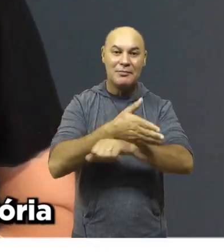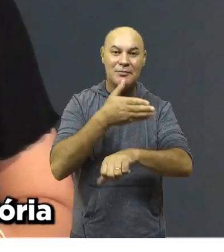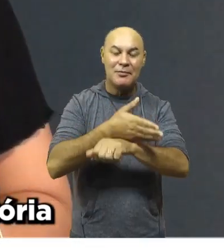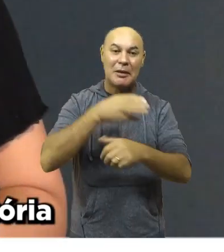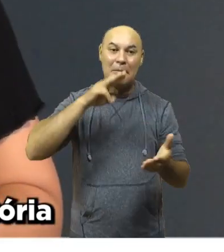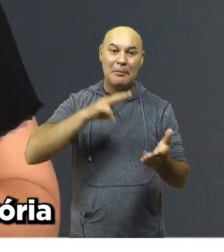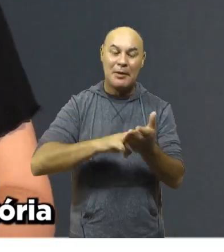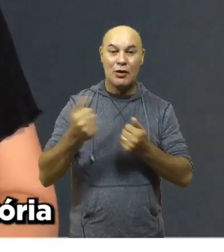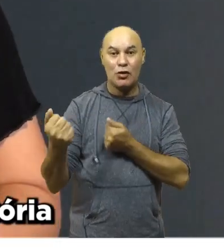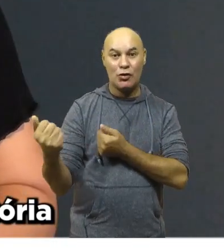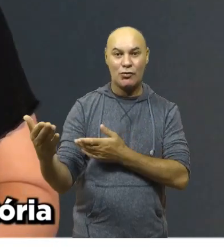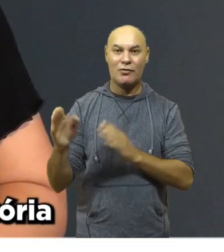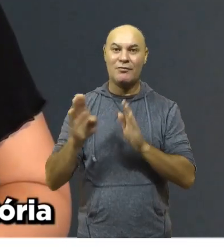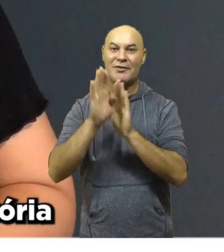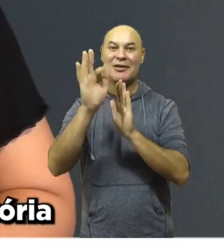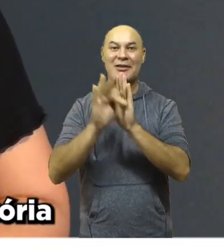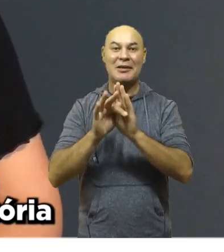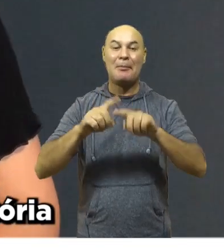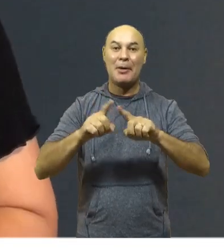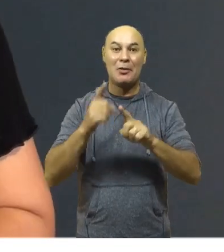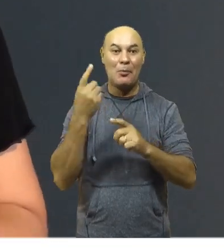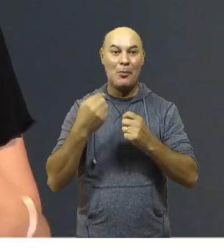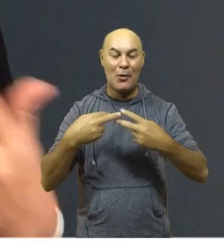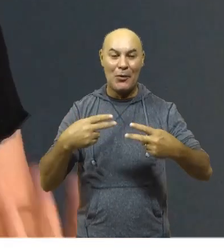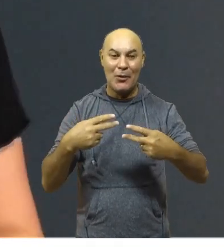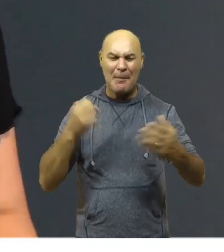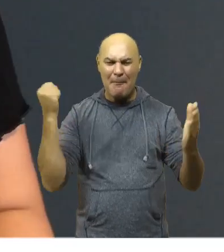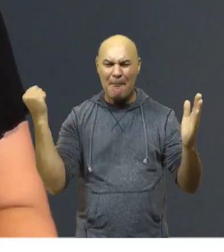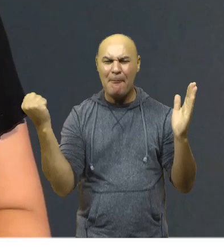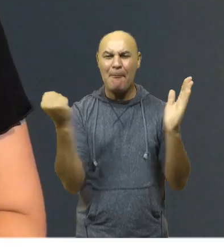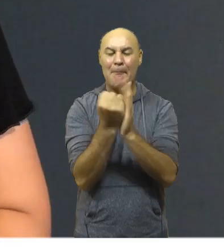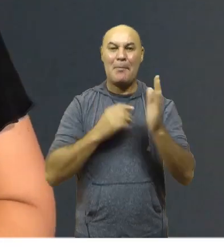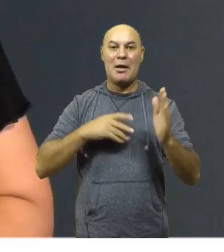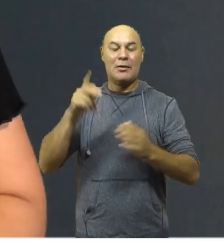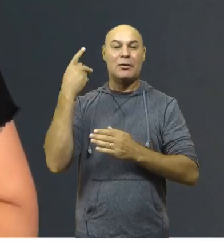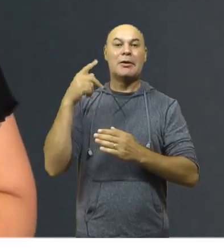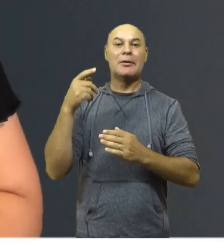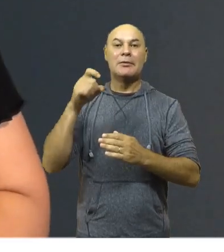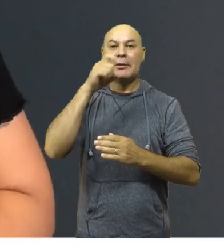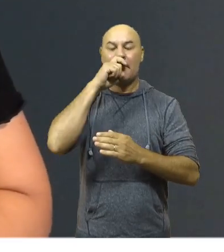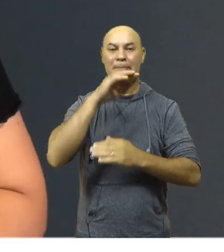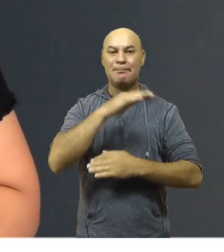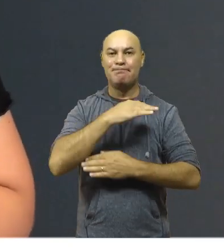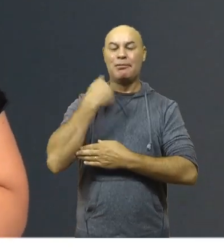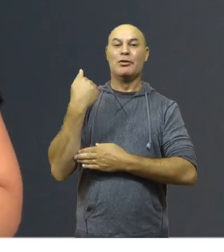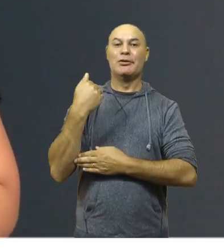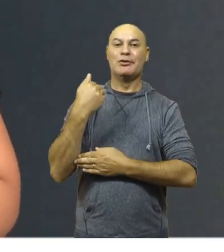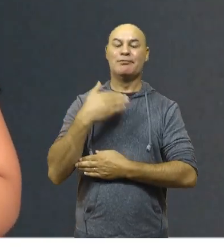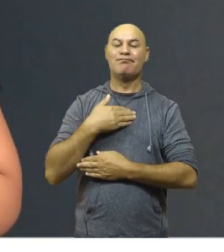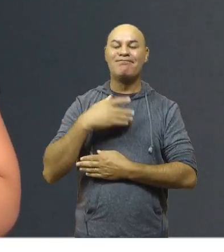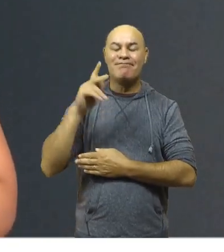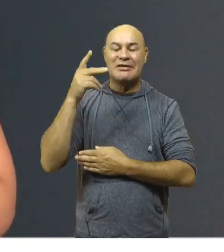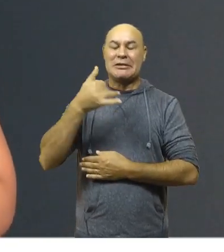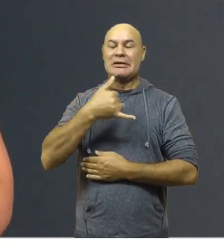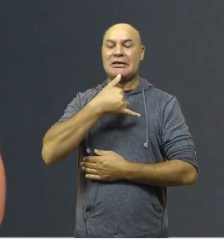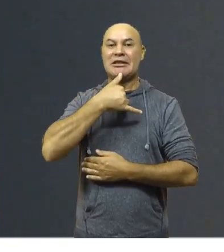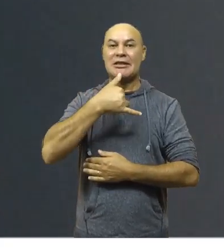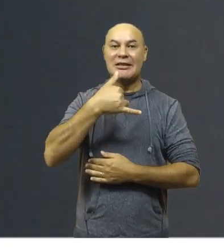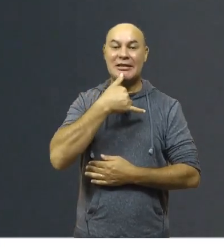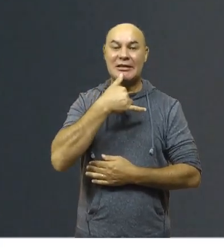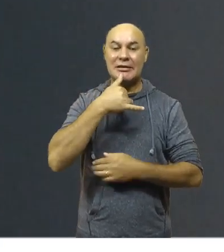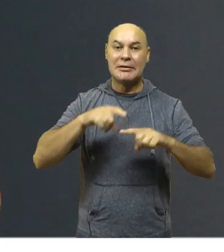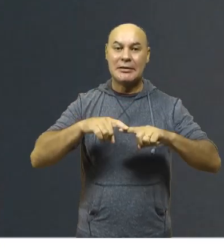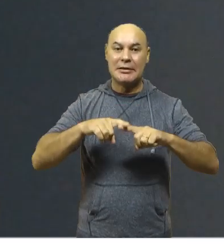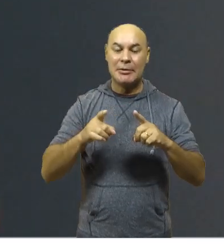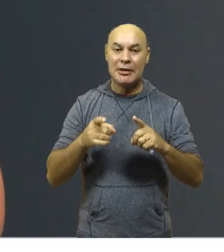E teve um fato muito marcante na minha história, que foi a perda do meu pai. Foi algo muito triste que aconteceu, mas em todo o